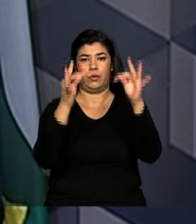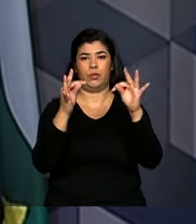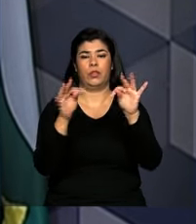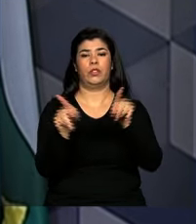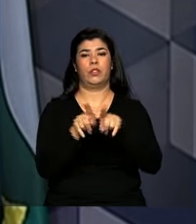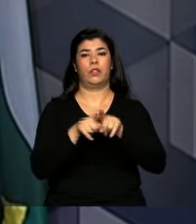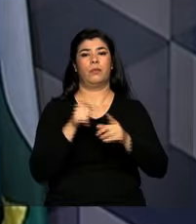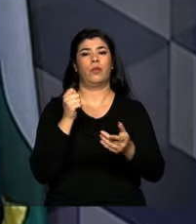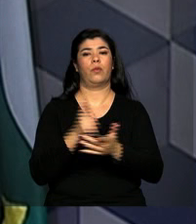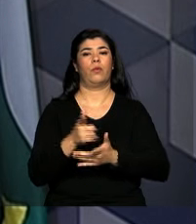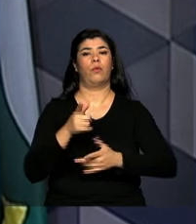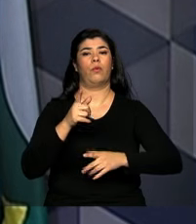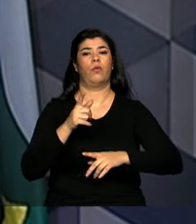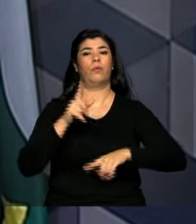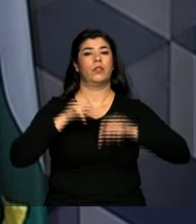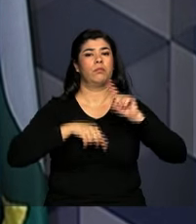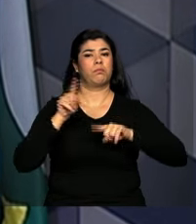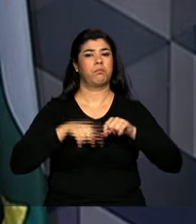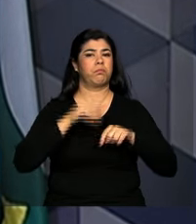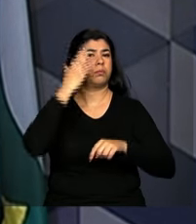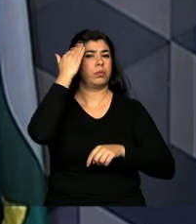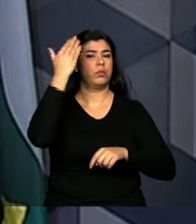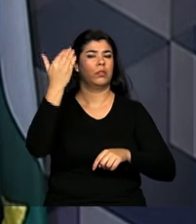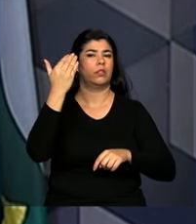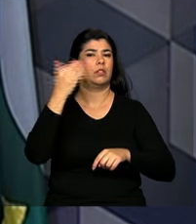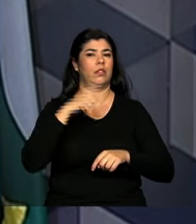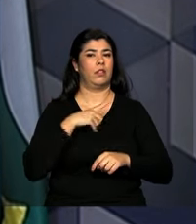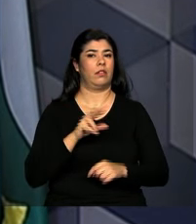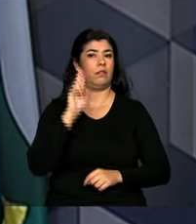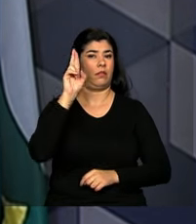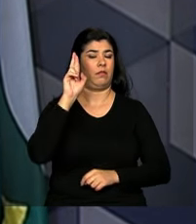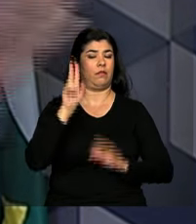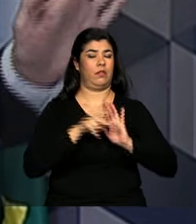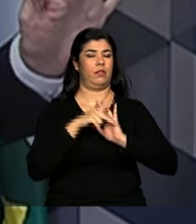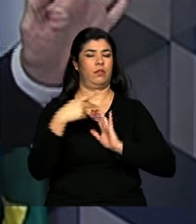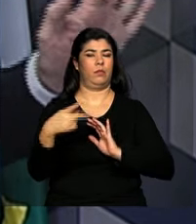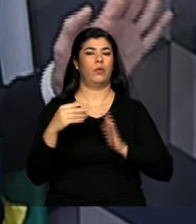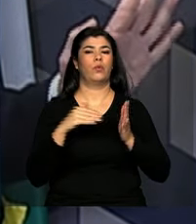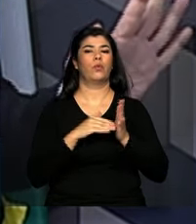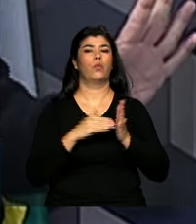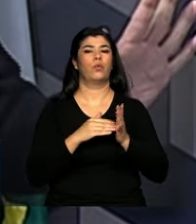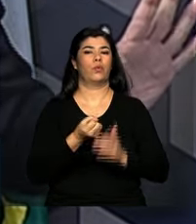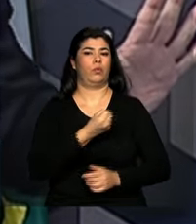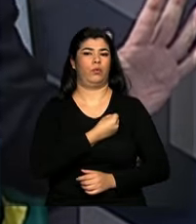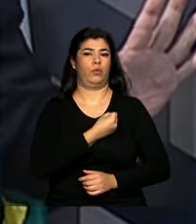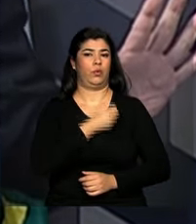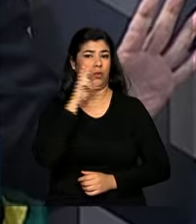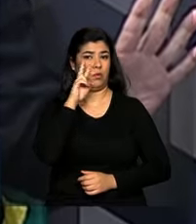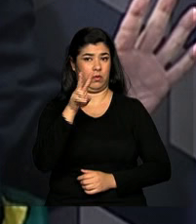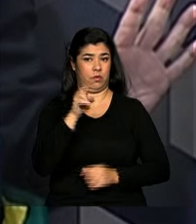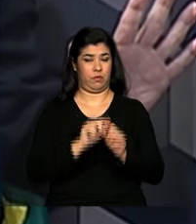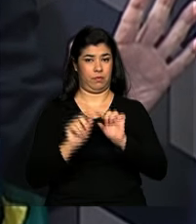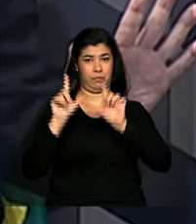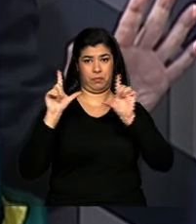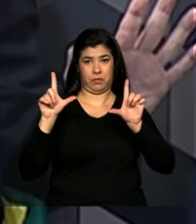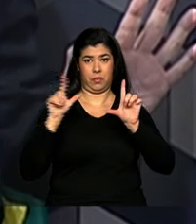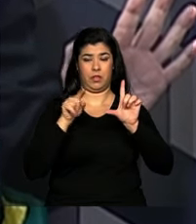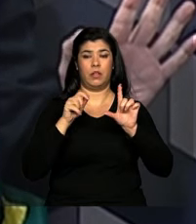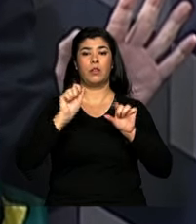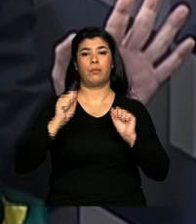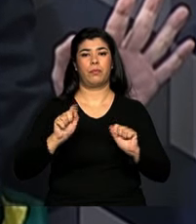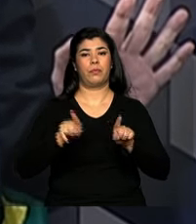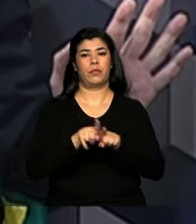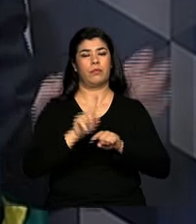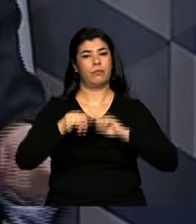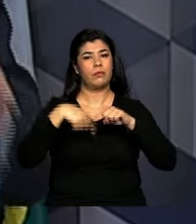equipamentos modernos. Fazendo aí uma referência a esse último número que vocês vão ver na tela, para que depois